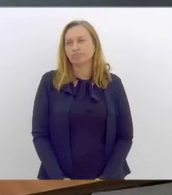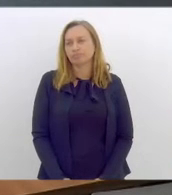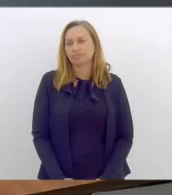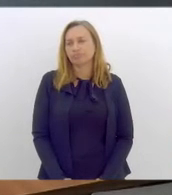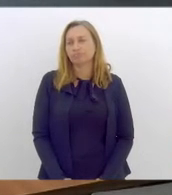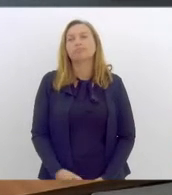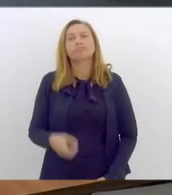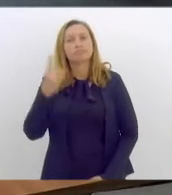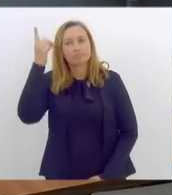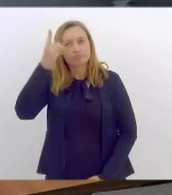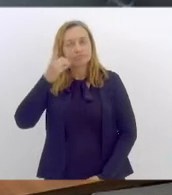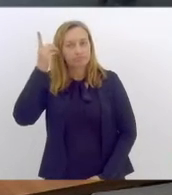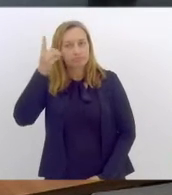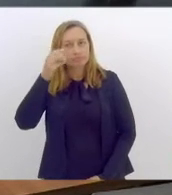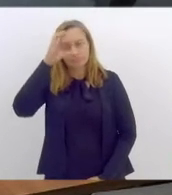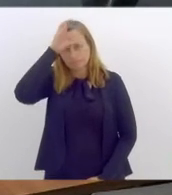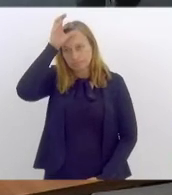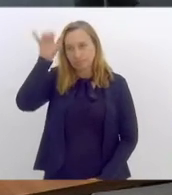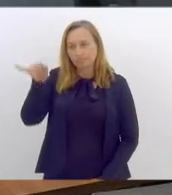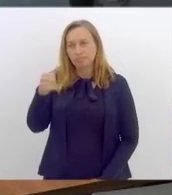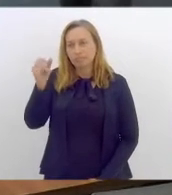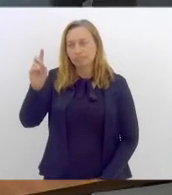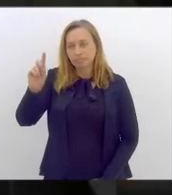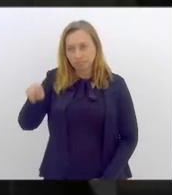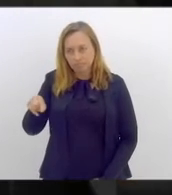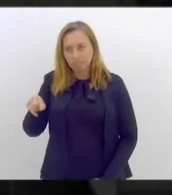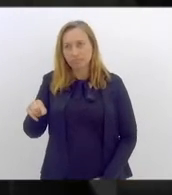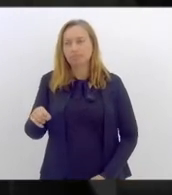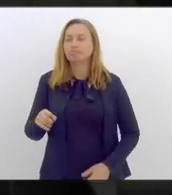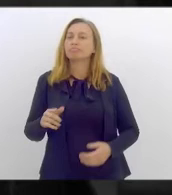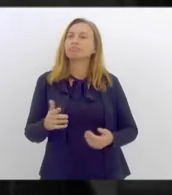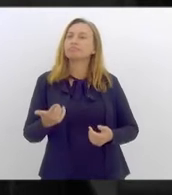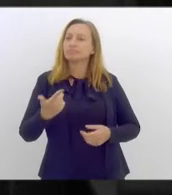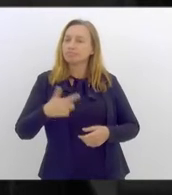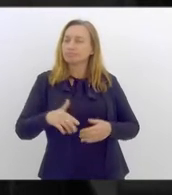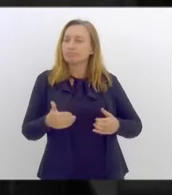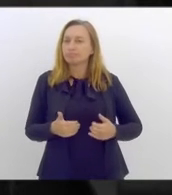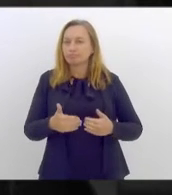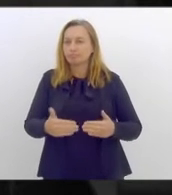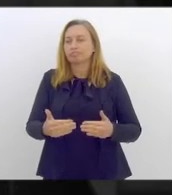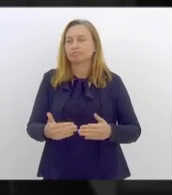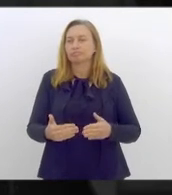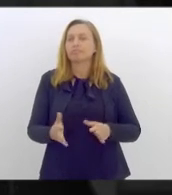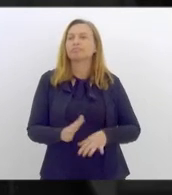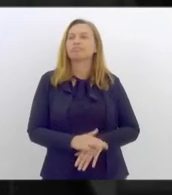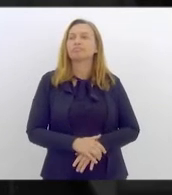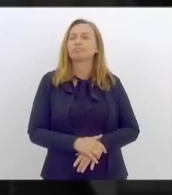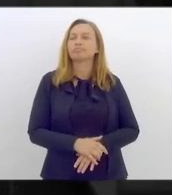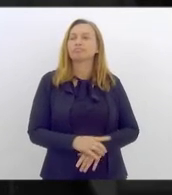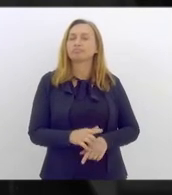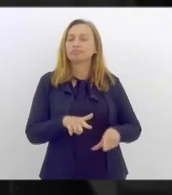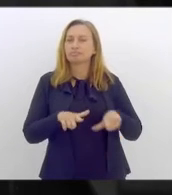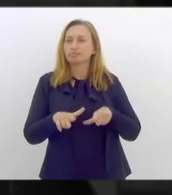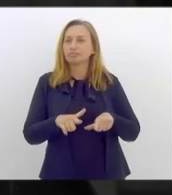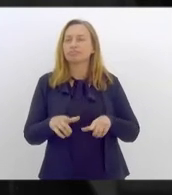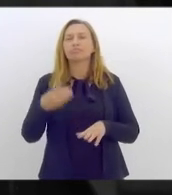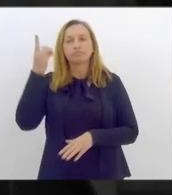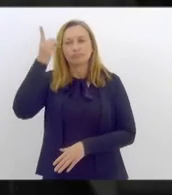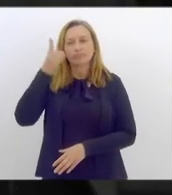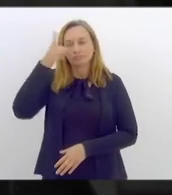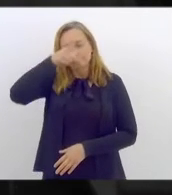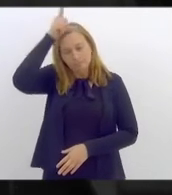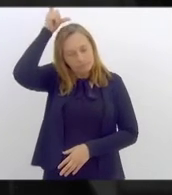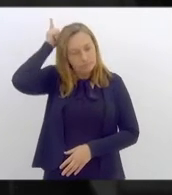deputada Tia Jô mais uma vez presidindo o nosso expediente Inicial Deputado Luiz Paulo presente aqui no plenário